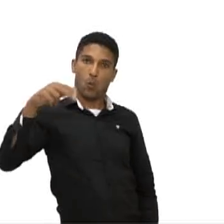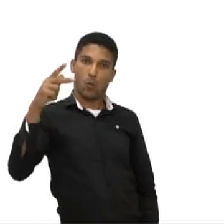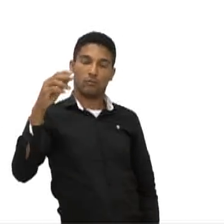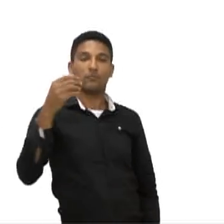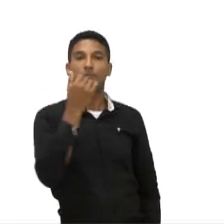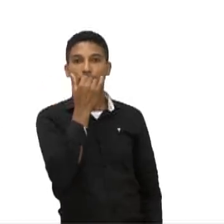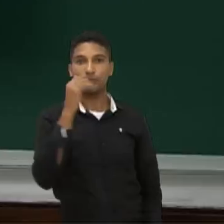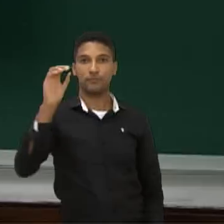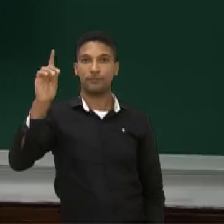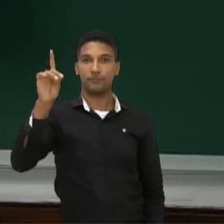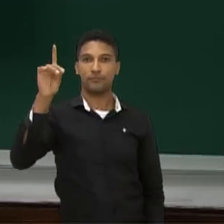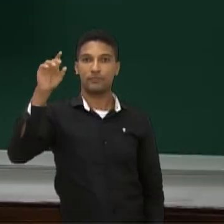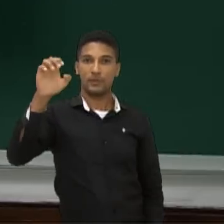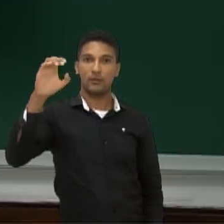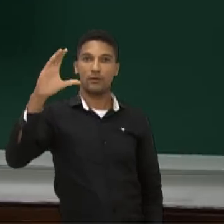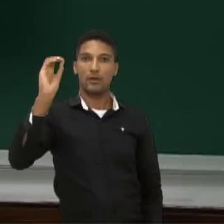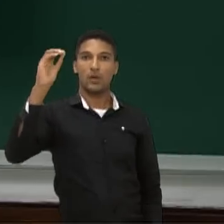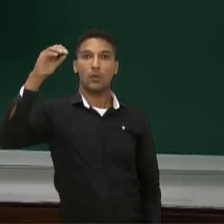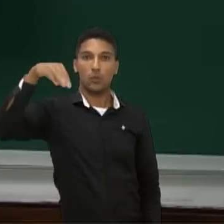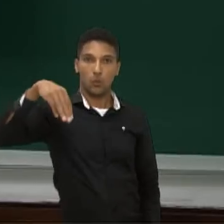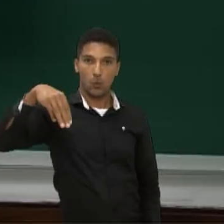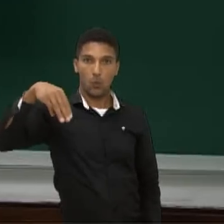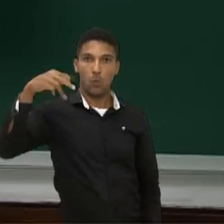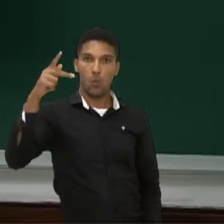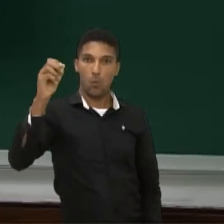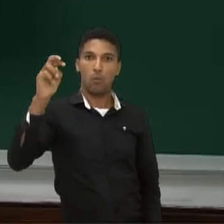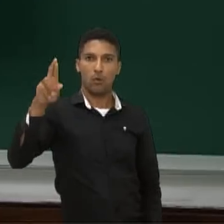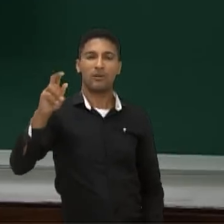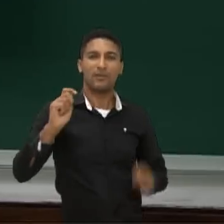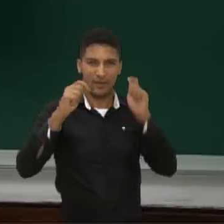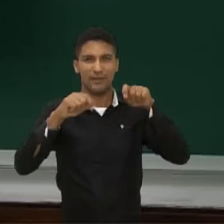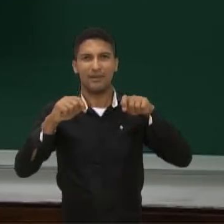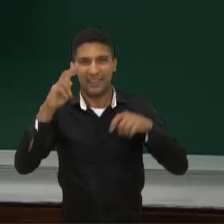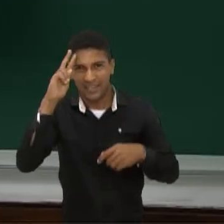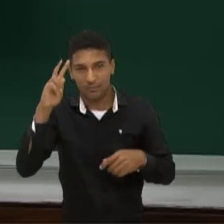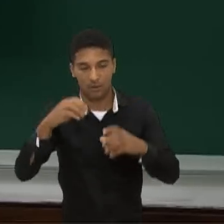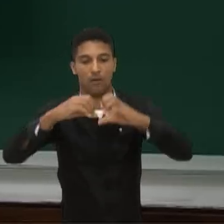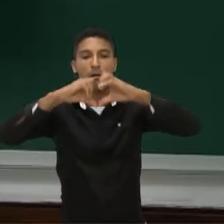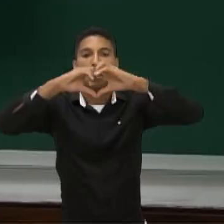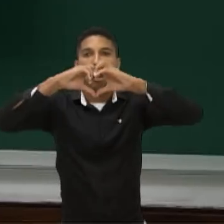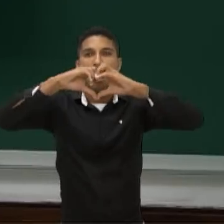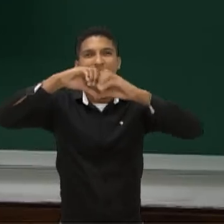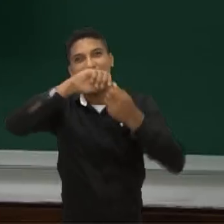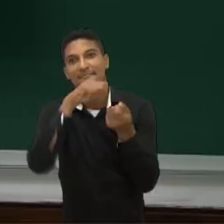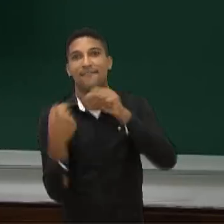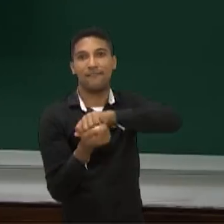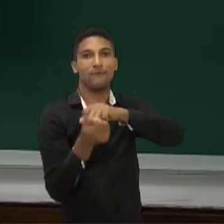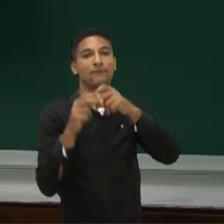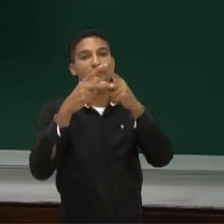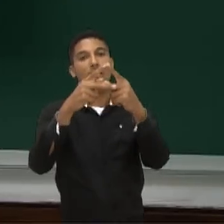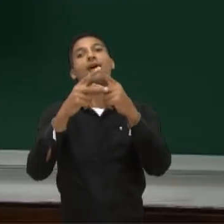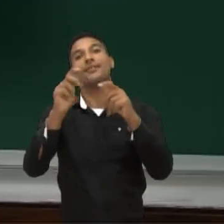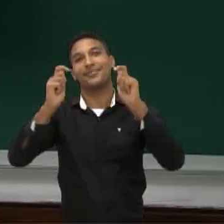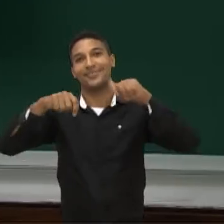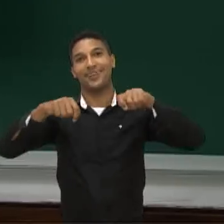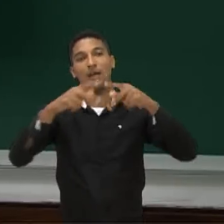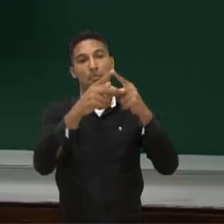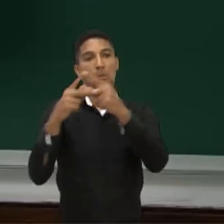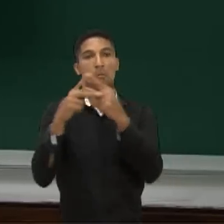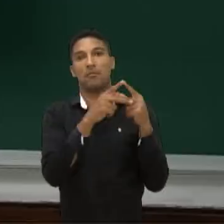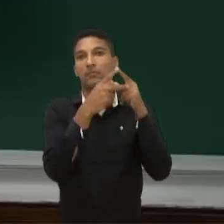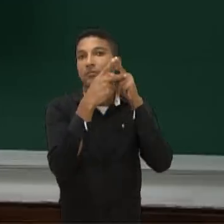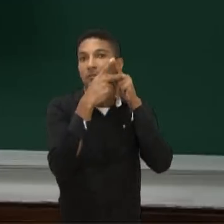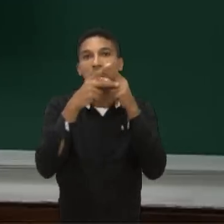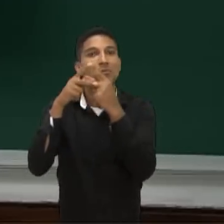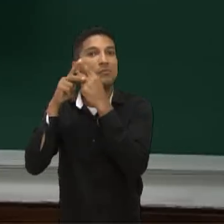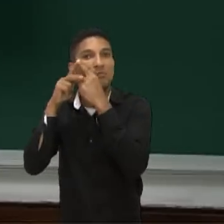triângulos, o hexágono em triângulos, não é verdade? E também aquela dobradura do hexágono, né, que nós realizamos, nós